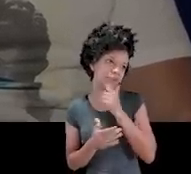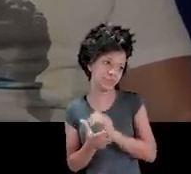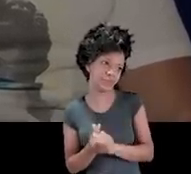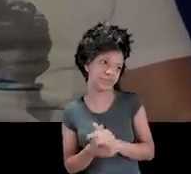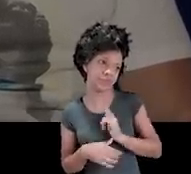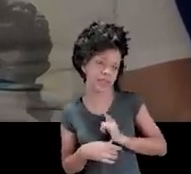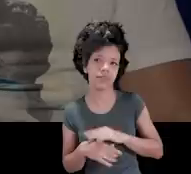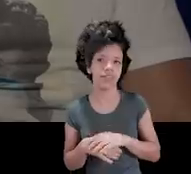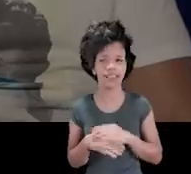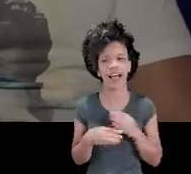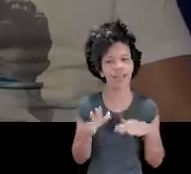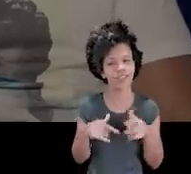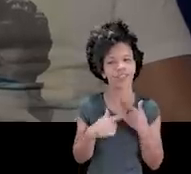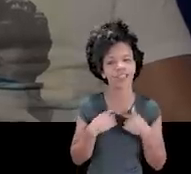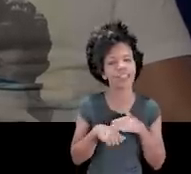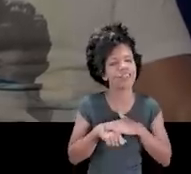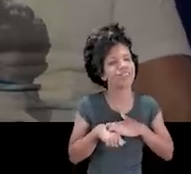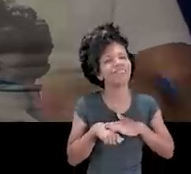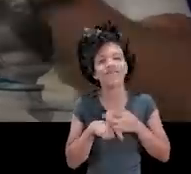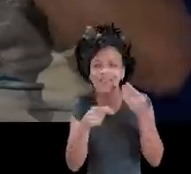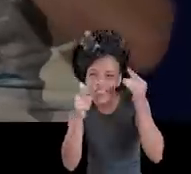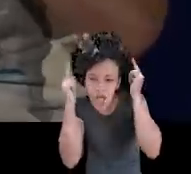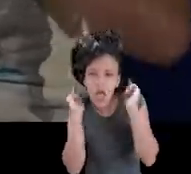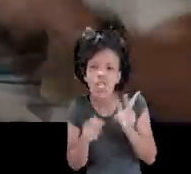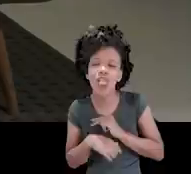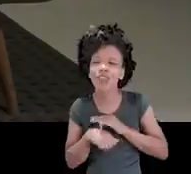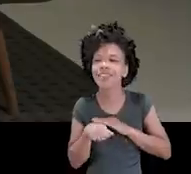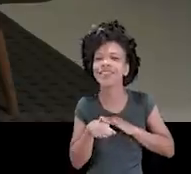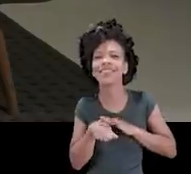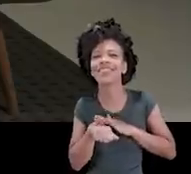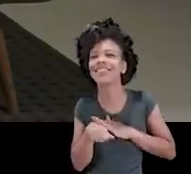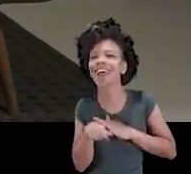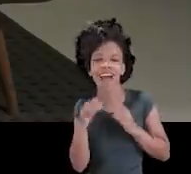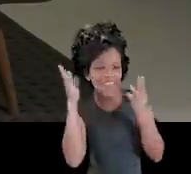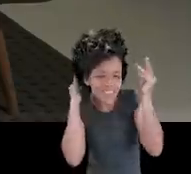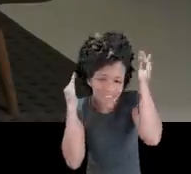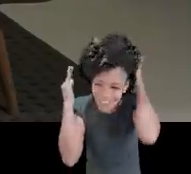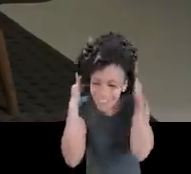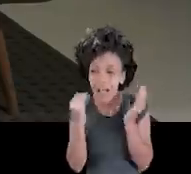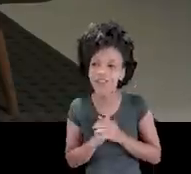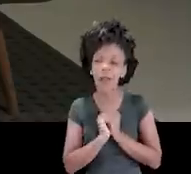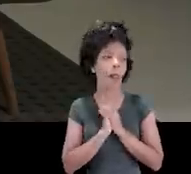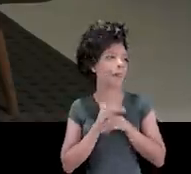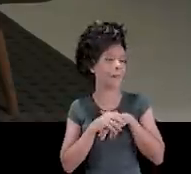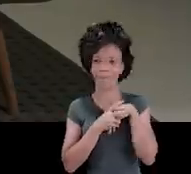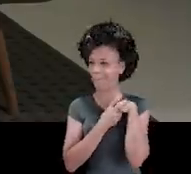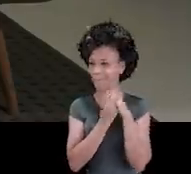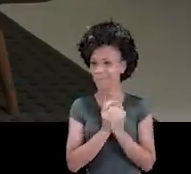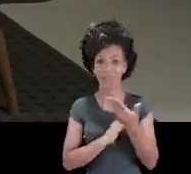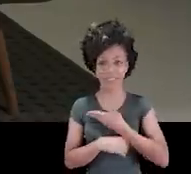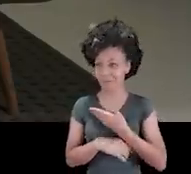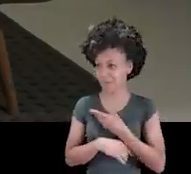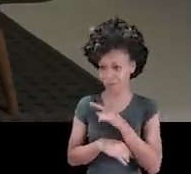dá uma vontade, tá novo, acabou de raspar, nossa. Aí ele fica com a mão assim. Mano, os amigos de